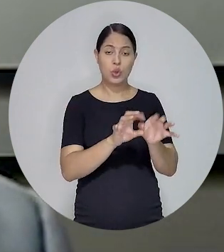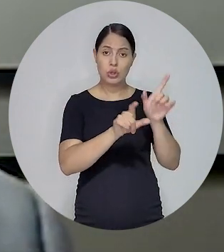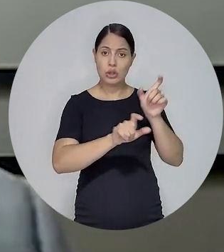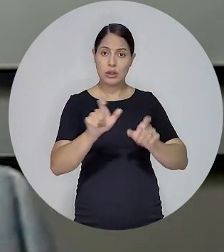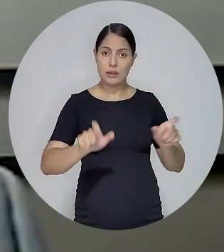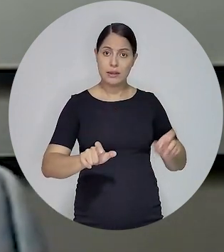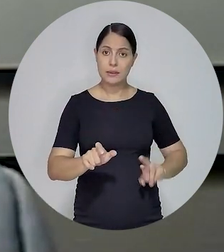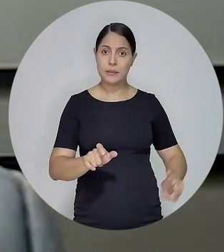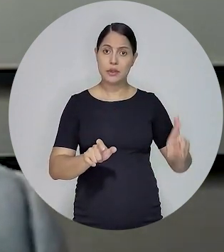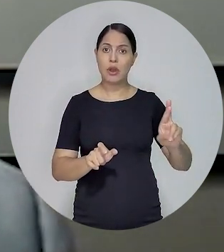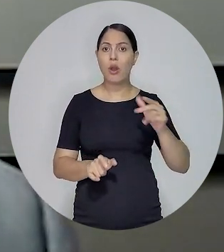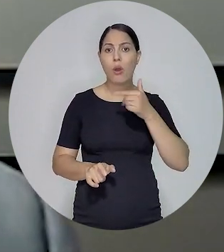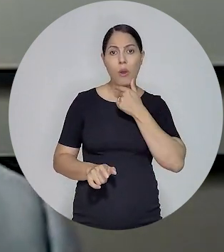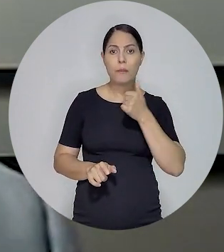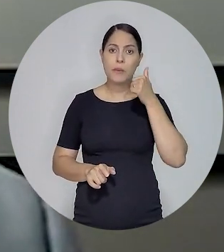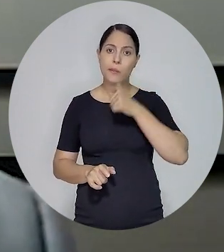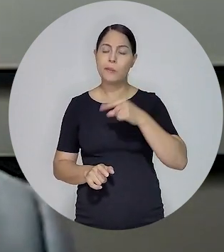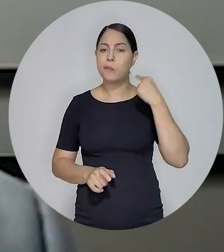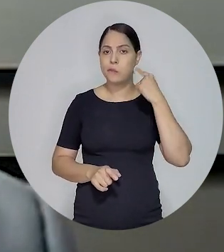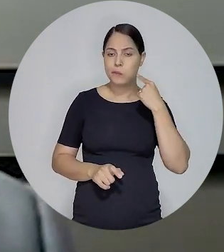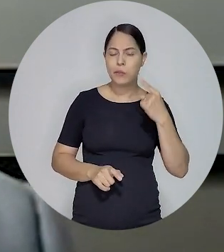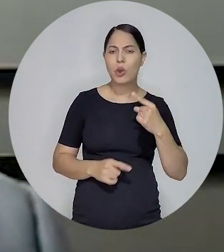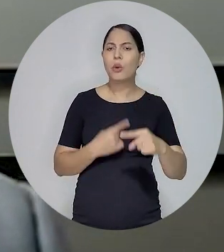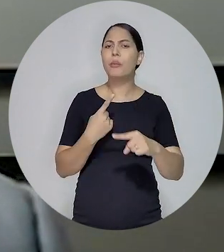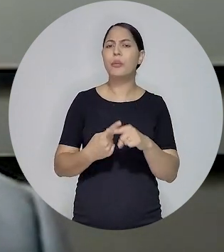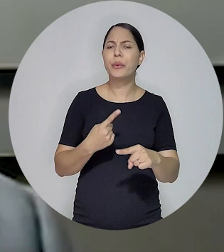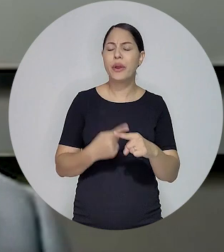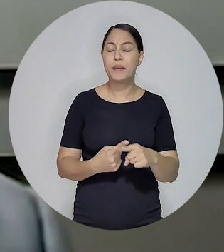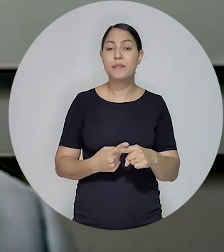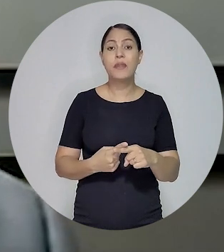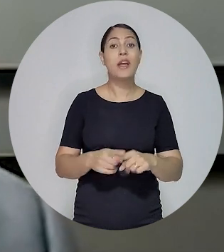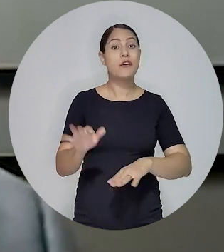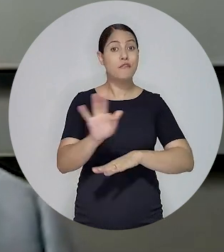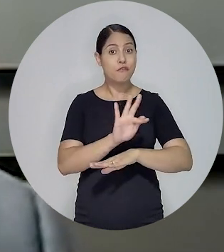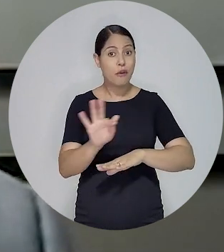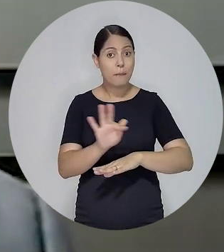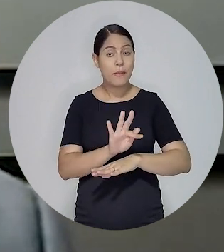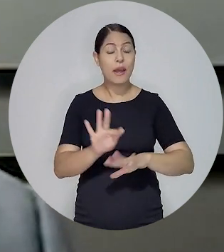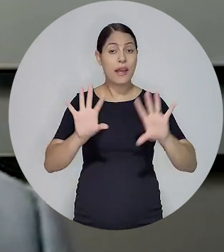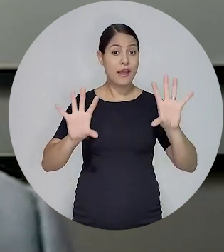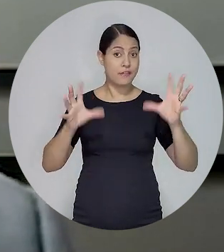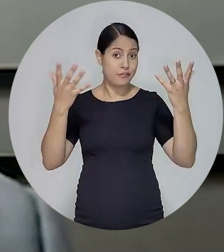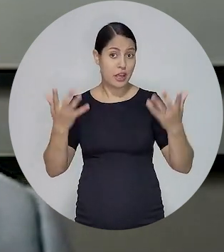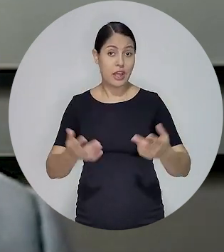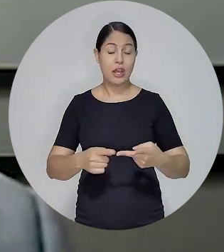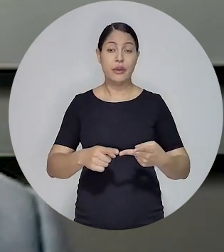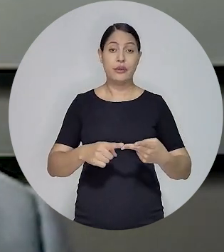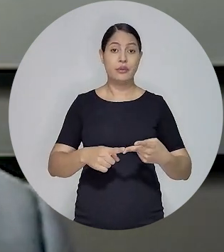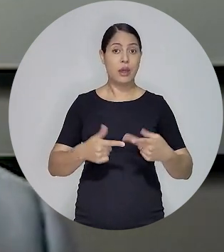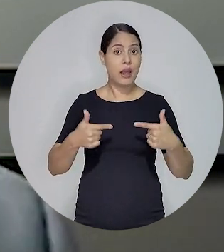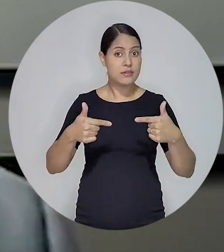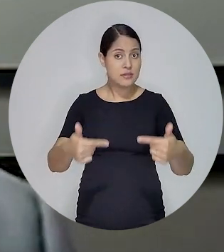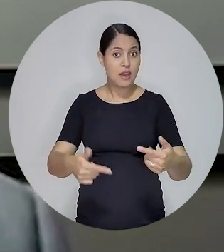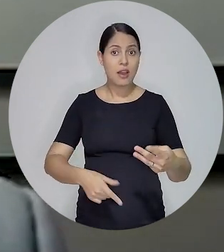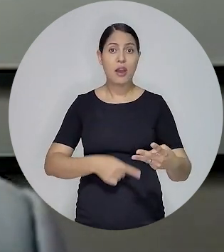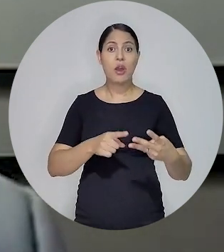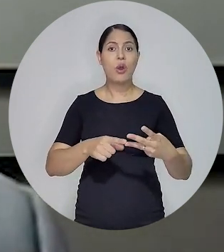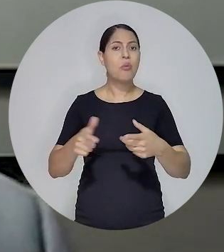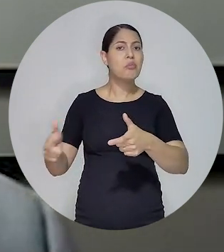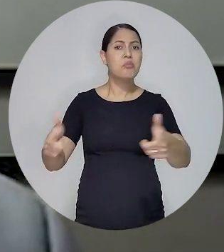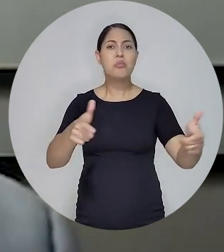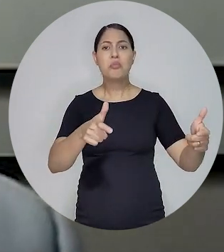do Brasil, aos seus representados, que são os advogados, as advogadas, né, na formalização, na implementação de